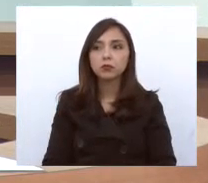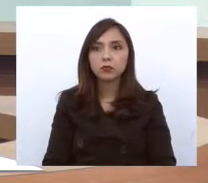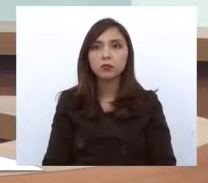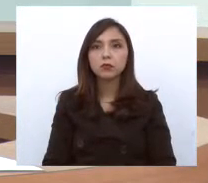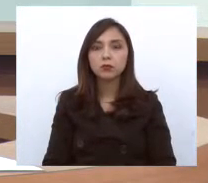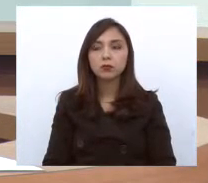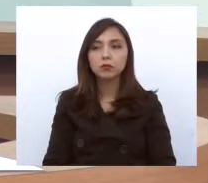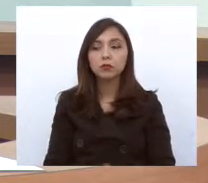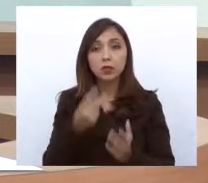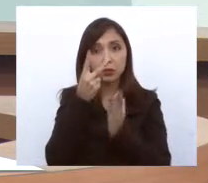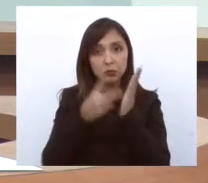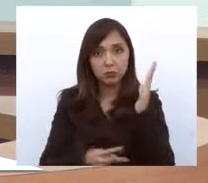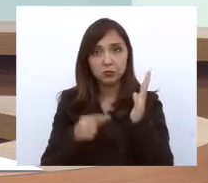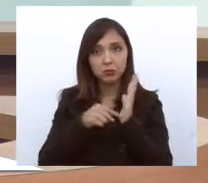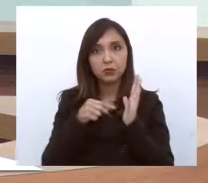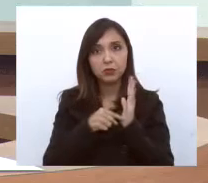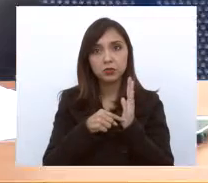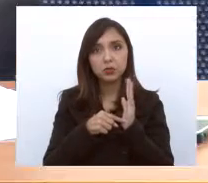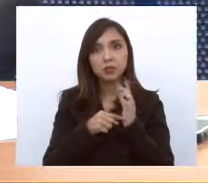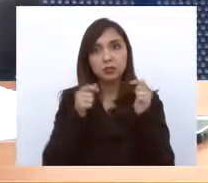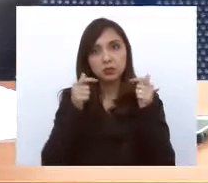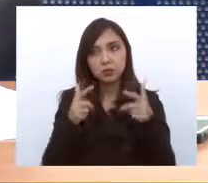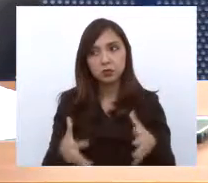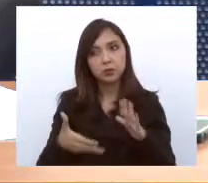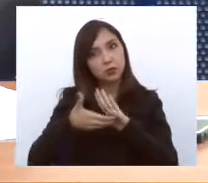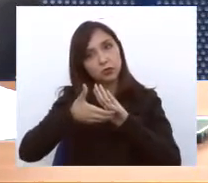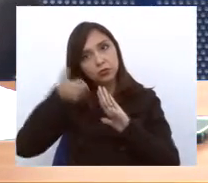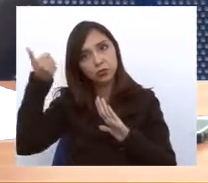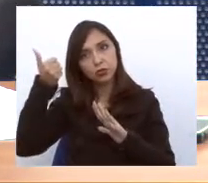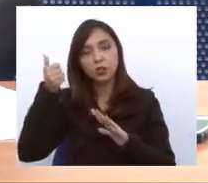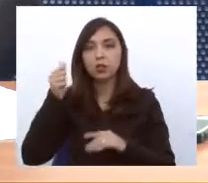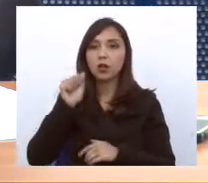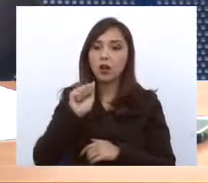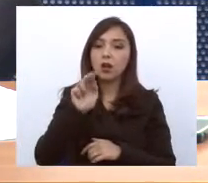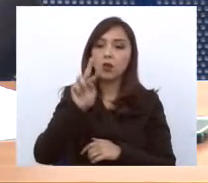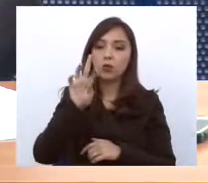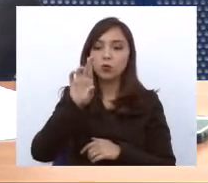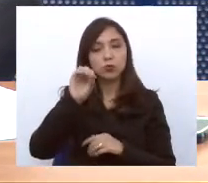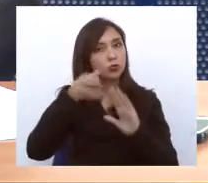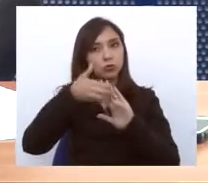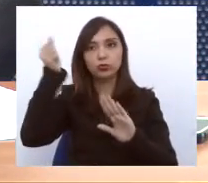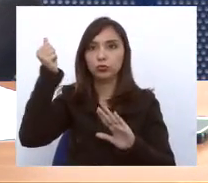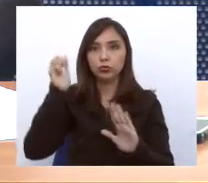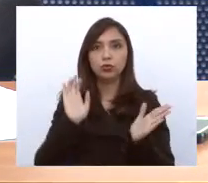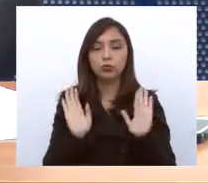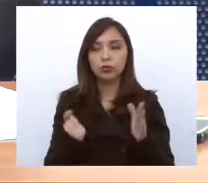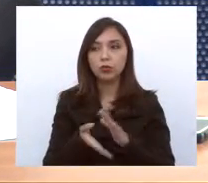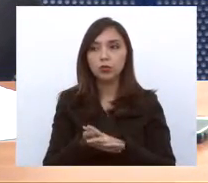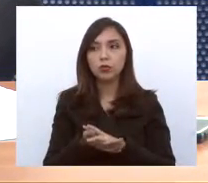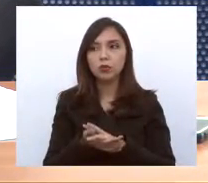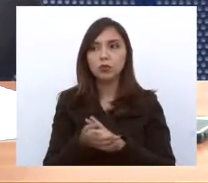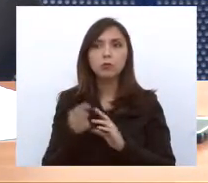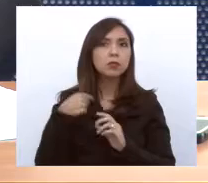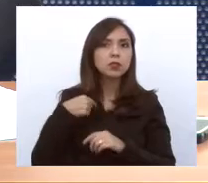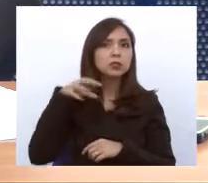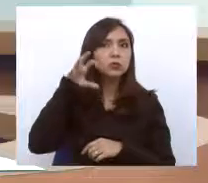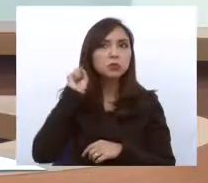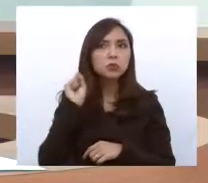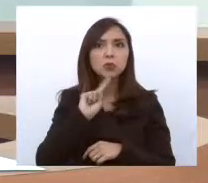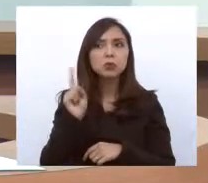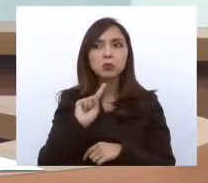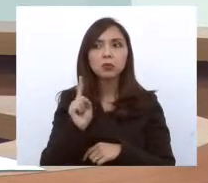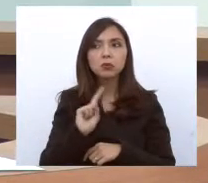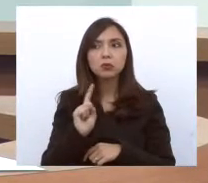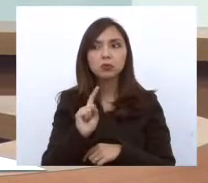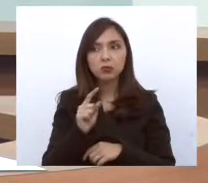Vereador, esse projeto foi declarado já como retirado. O autor retirou ele da pauta. Mas é que eu não ouvi aí que ia retirar,